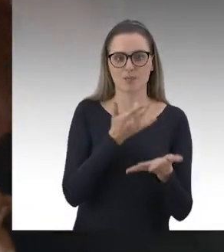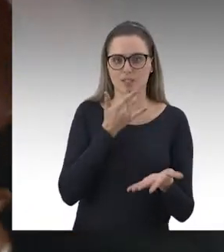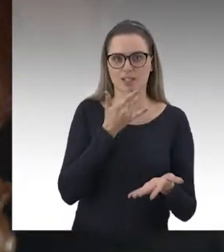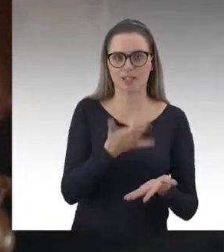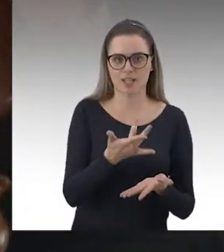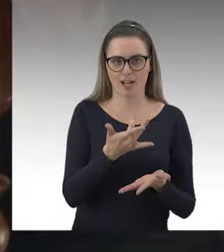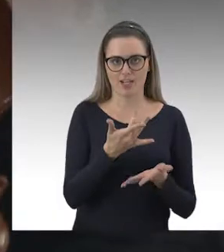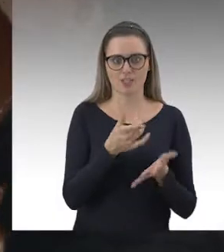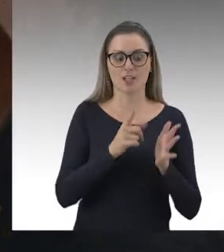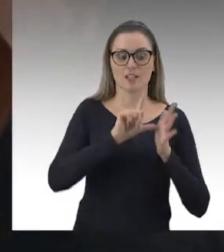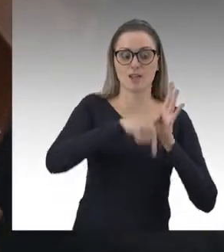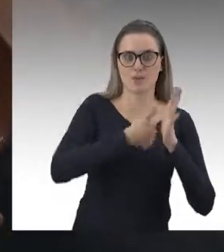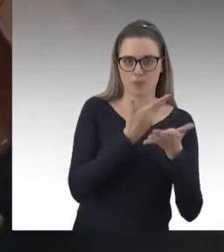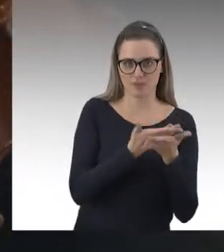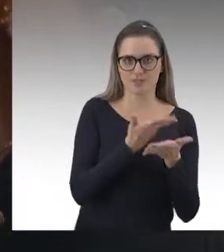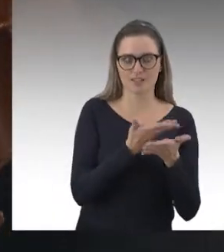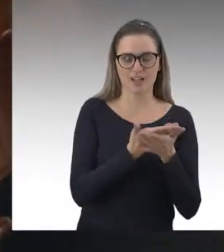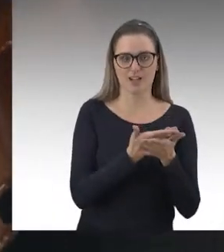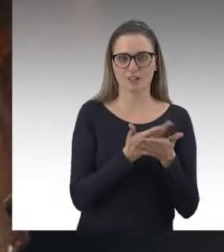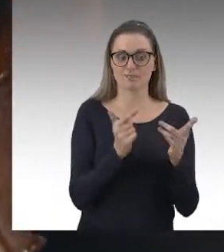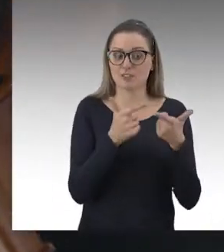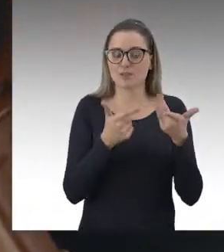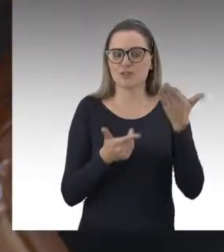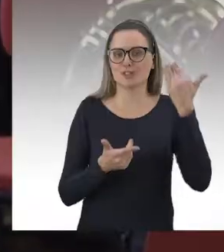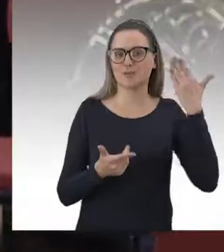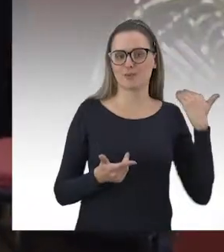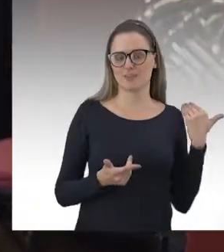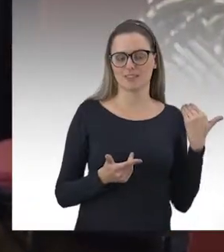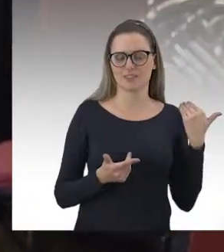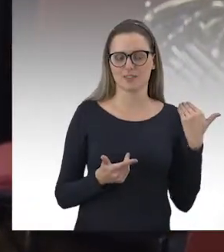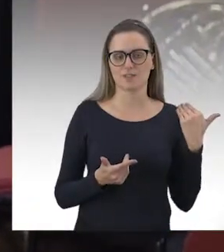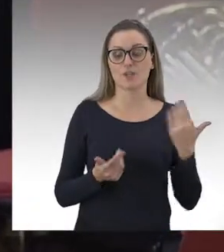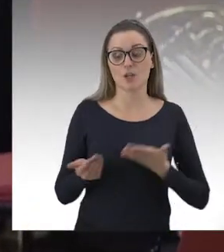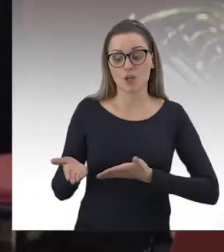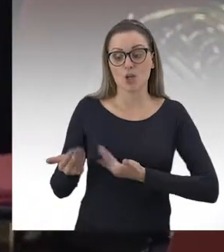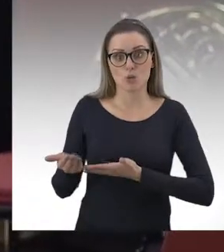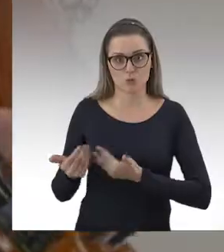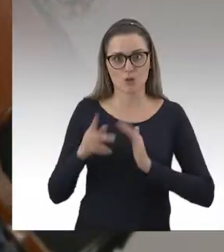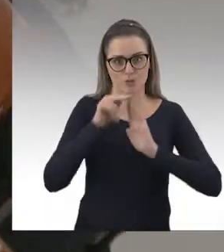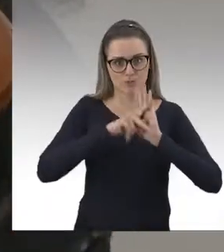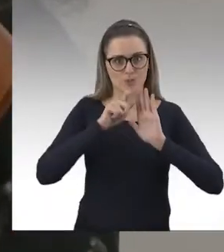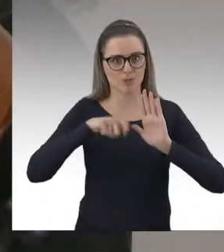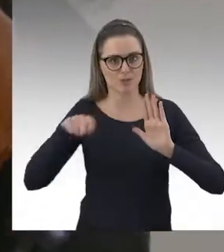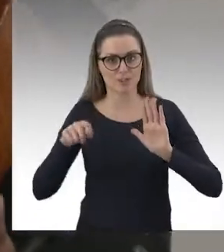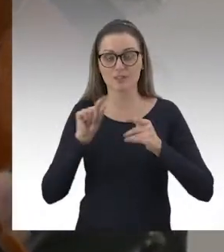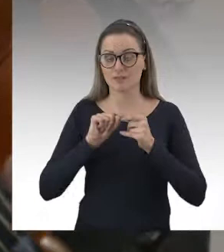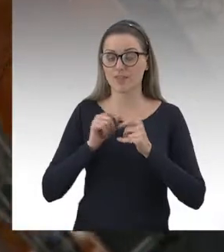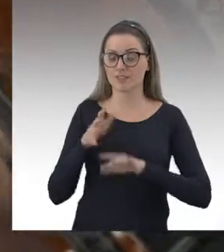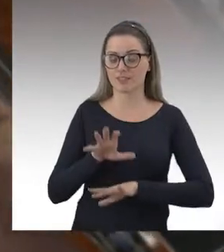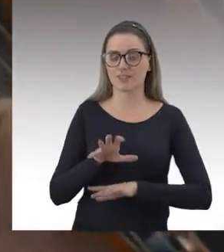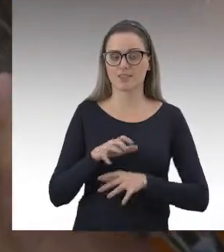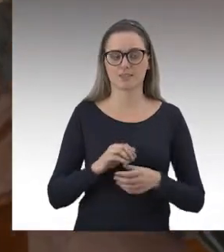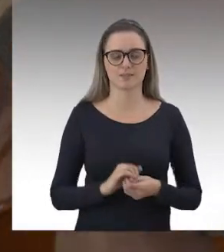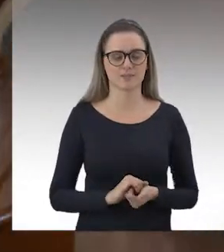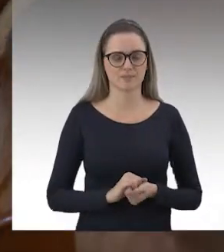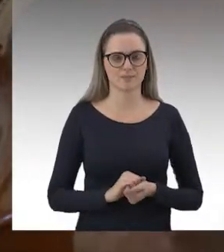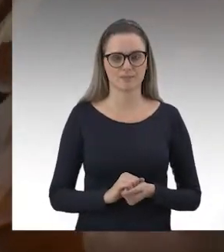no turno inverso da escola, não existia. E o jovem aprendiz faz isso.